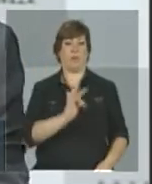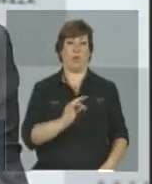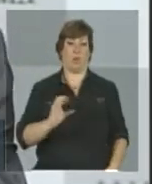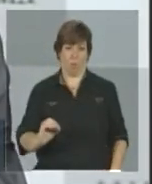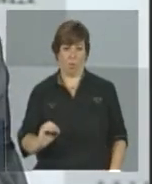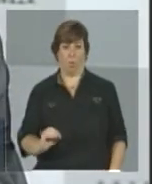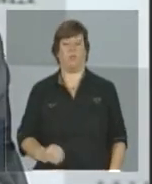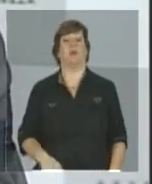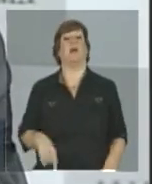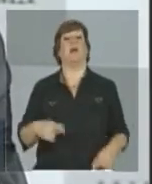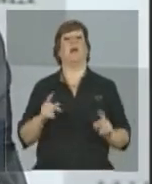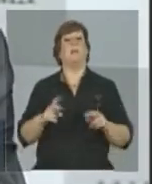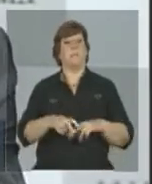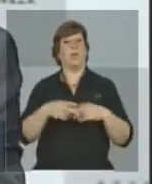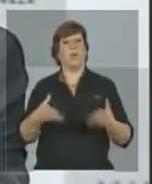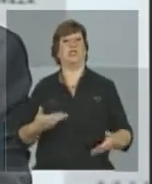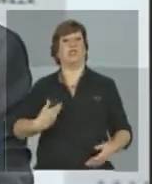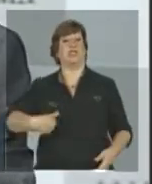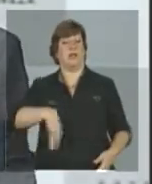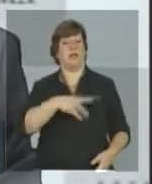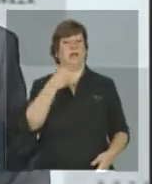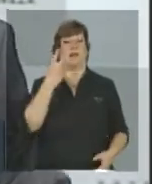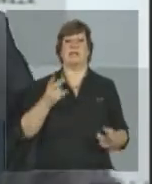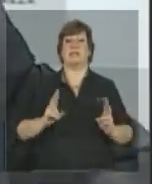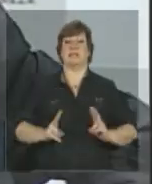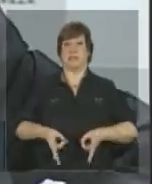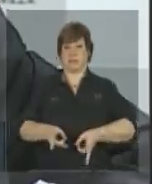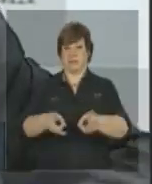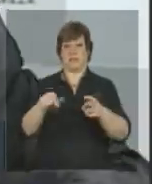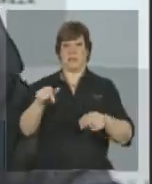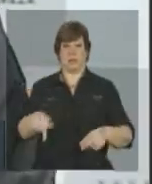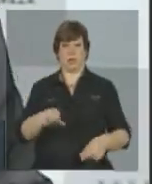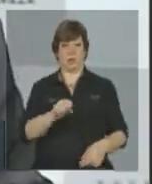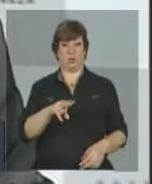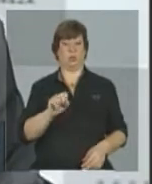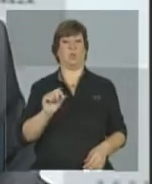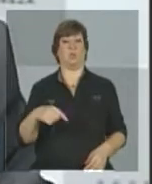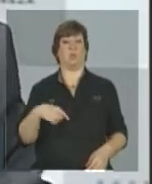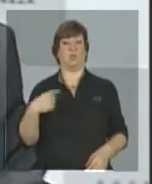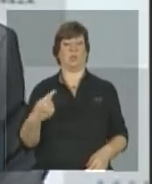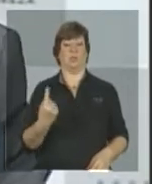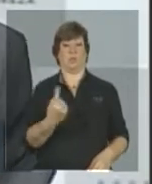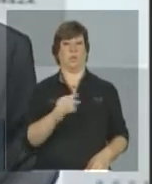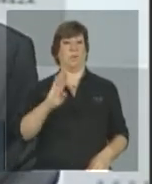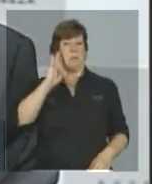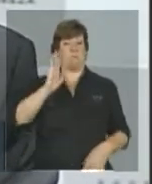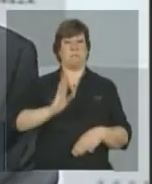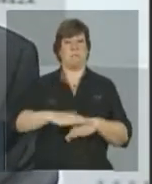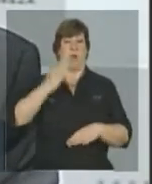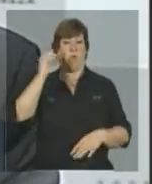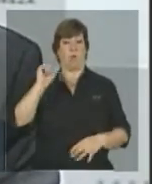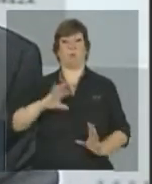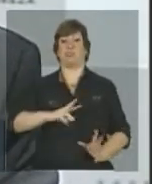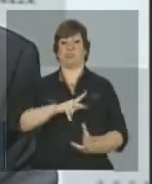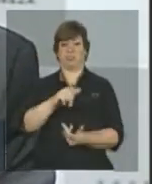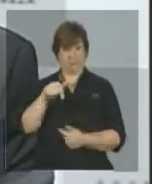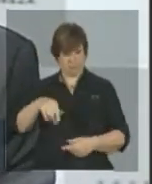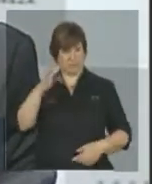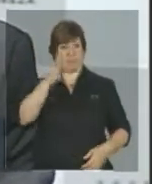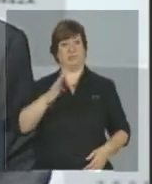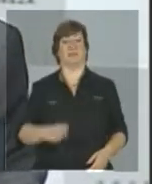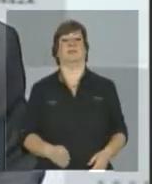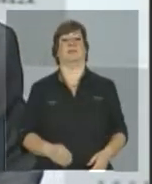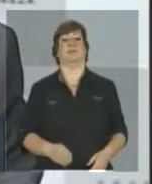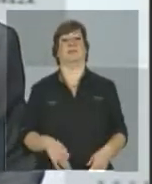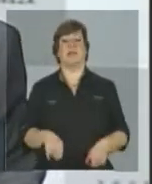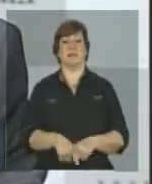É por isso que a gente diz sempre que é o maior sistema público do país, do mundo, não é? Isso tem significado o aumento progressivo